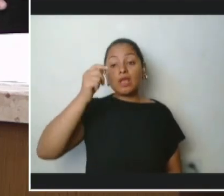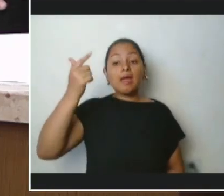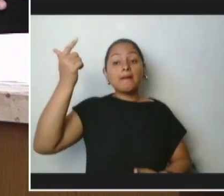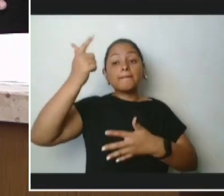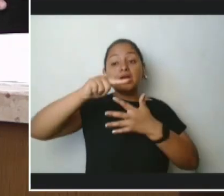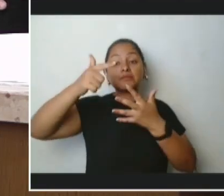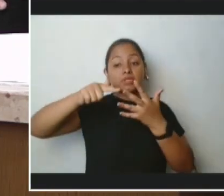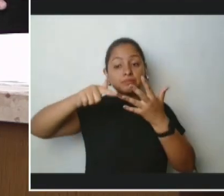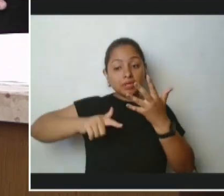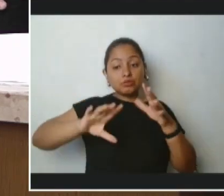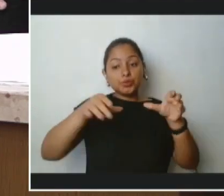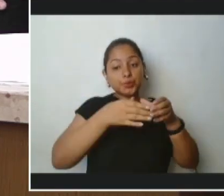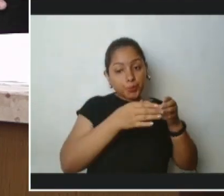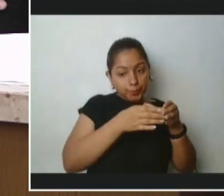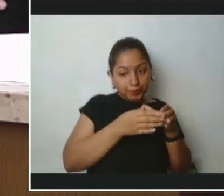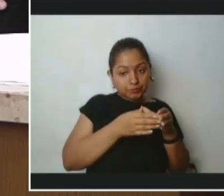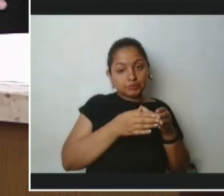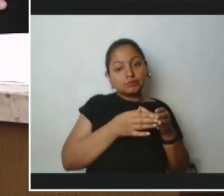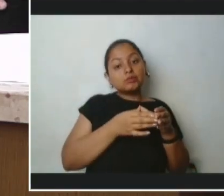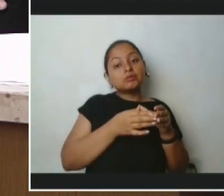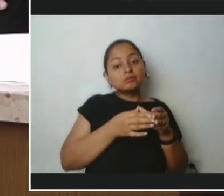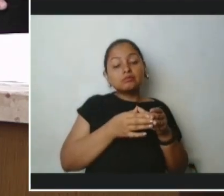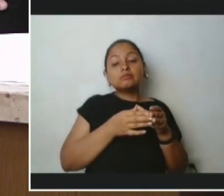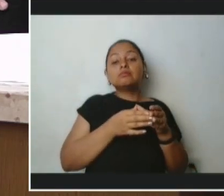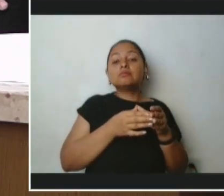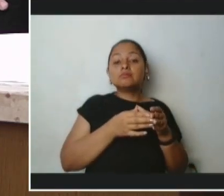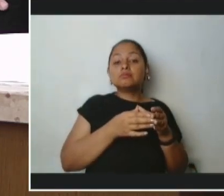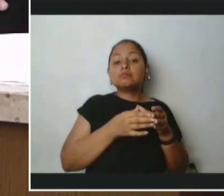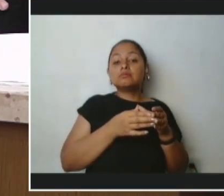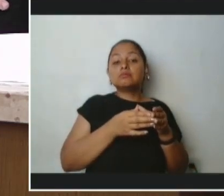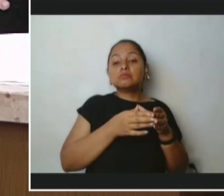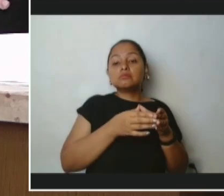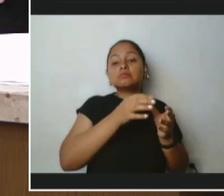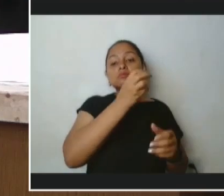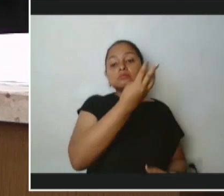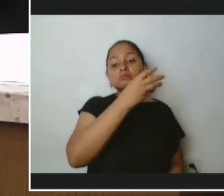os 395. Como é de forma consolidada, embora